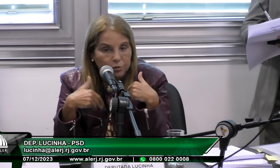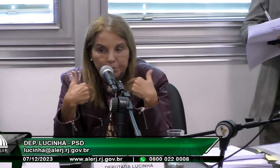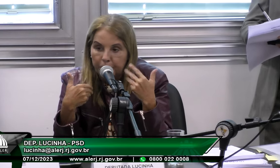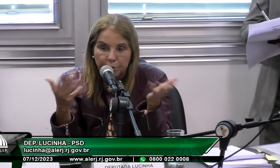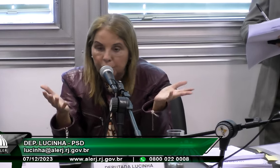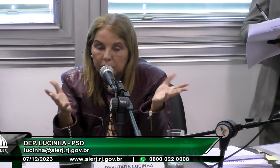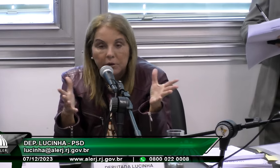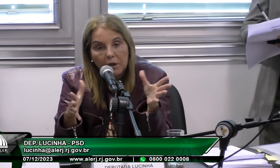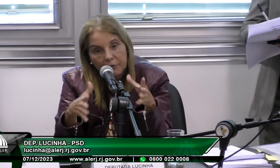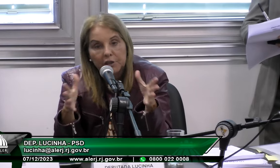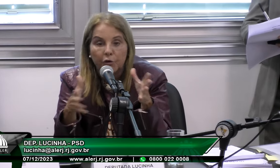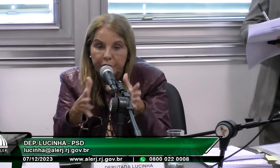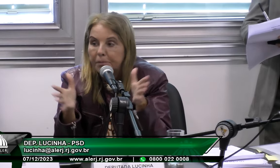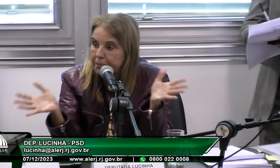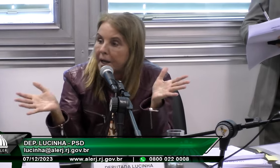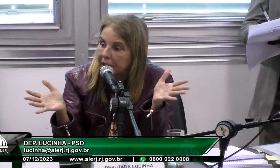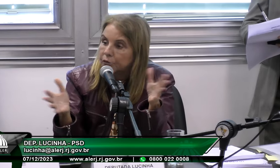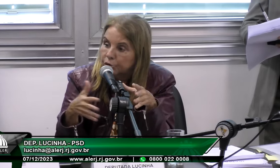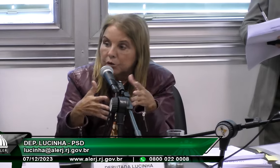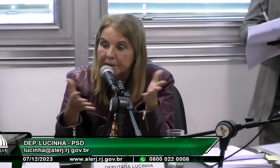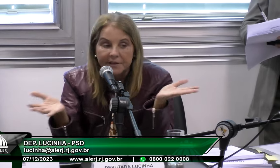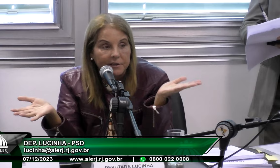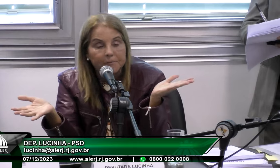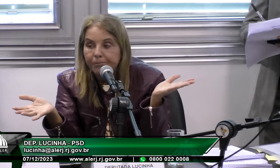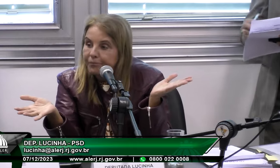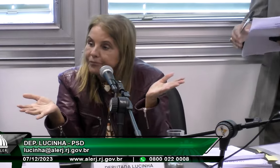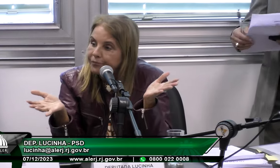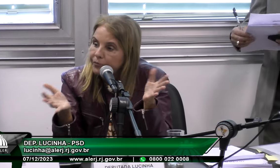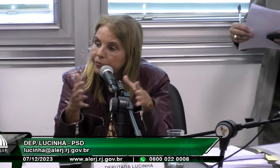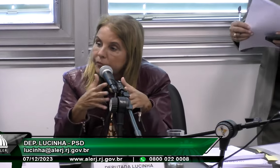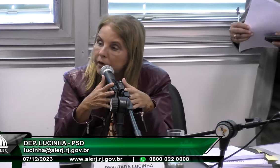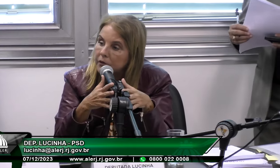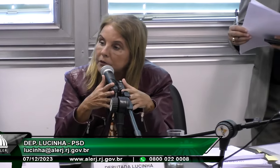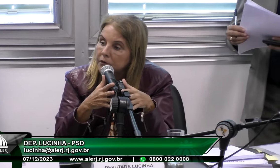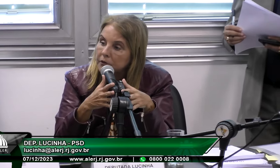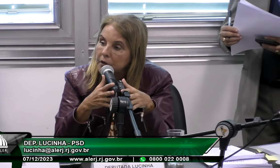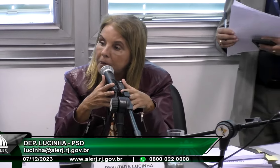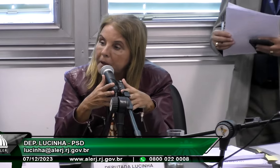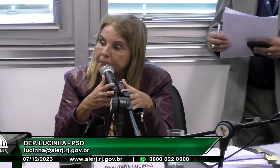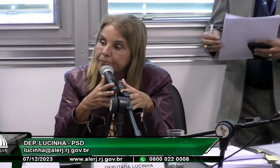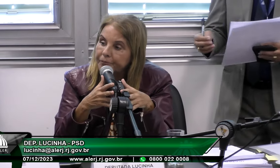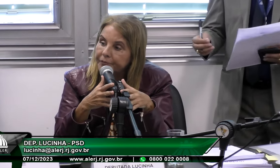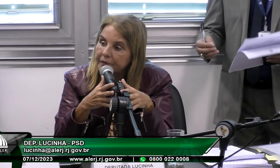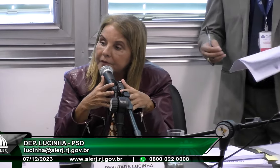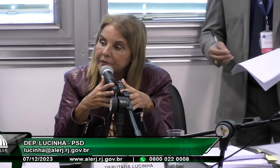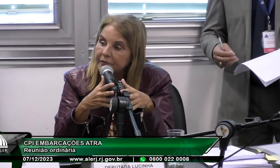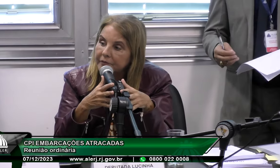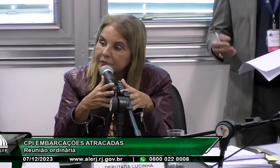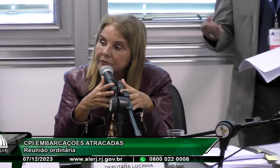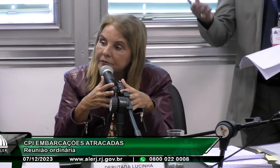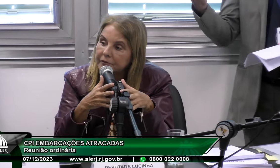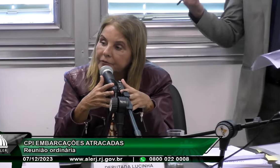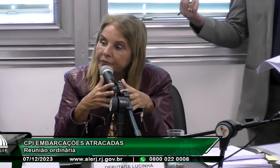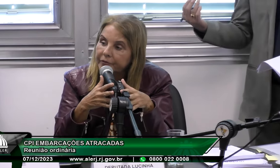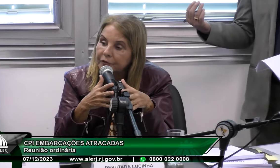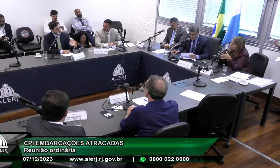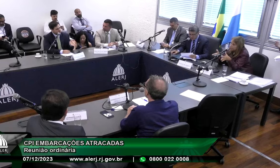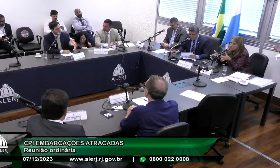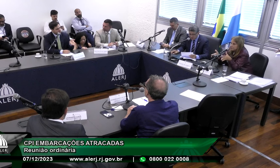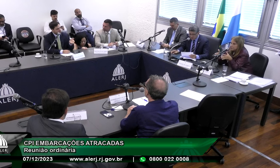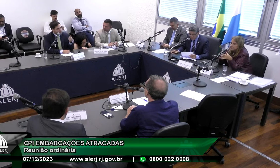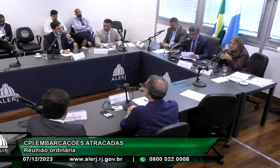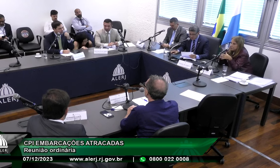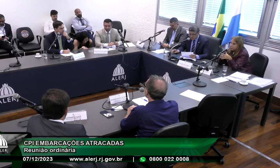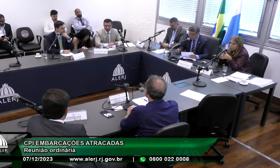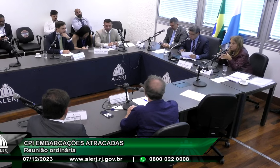mídia tudo publicou falei Eles vão vir preparado com documentação e parêntese aqui né lucen que o senhor Bruno tinha se comprometido em trazer nessa audiência